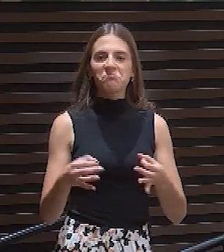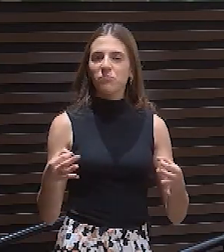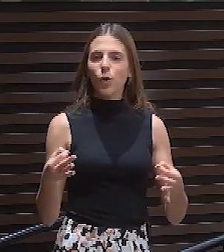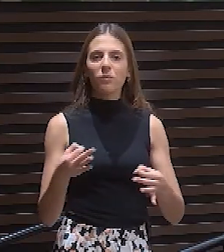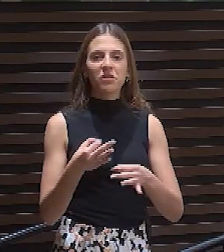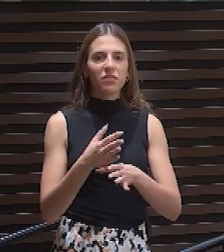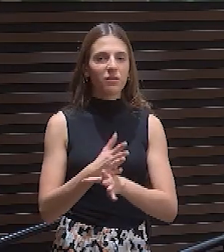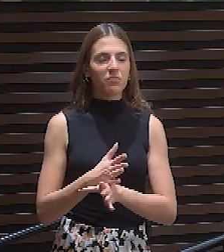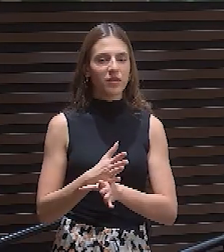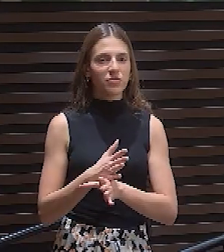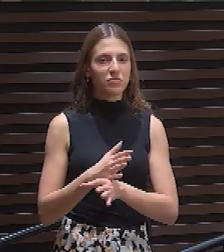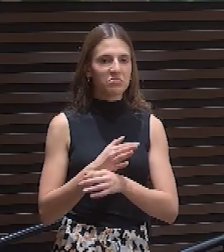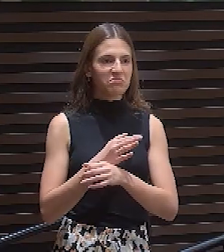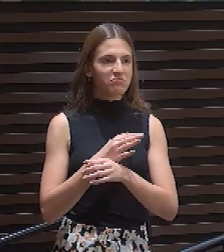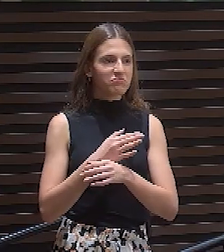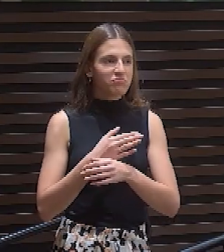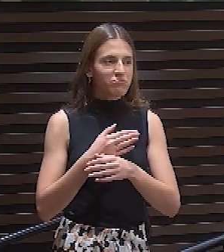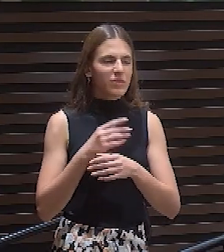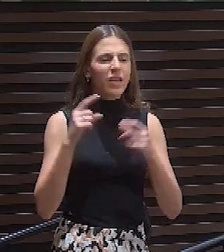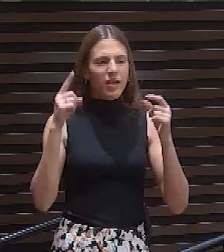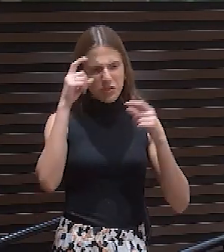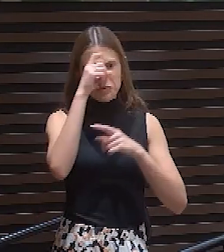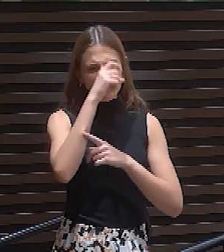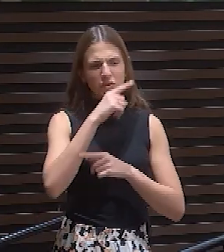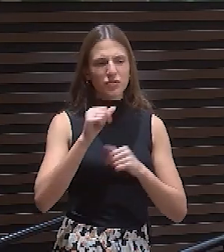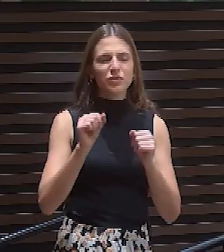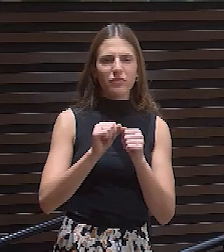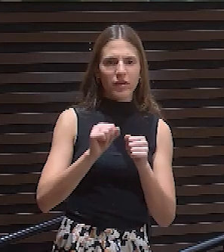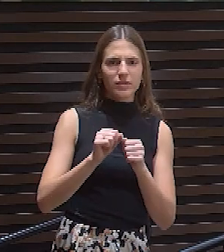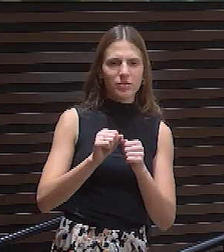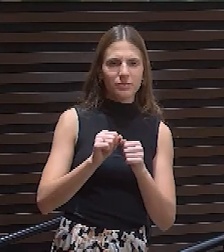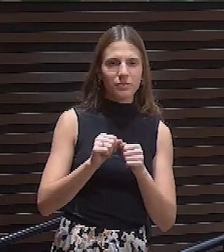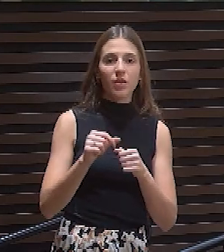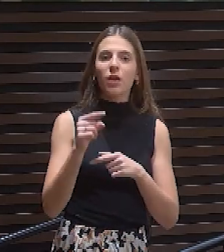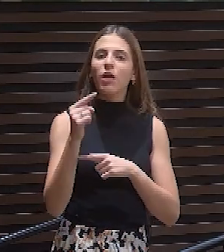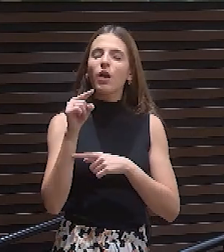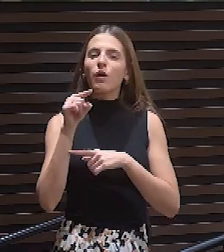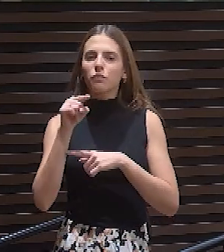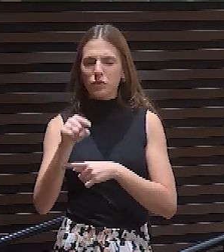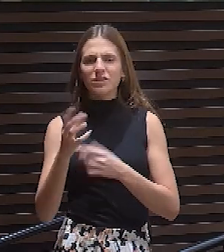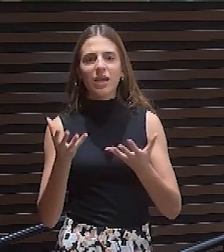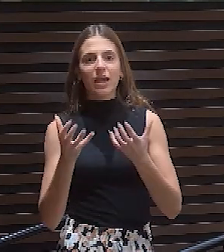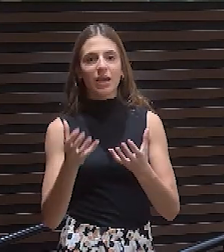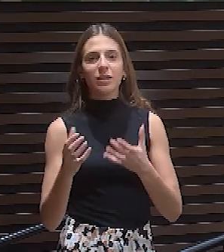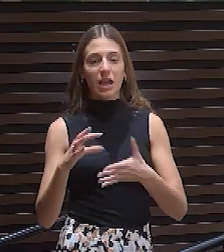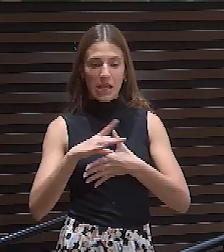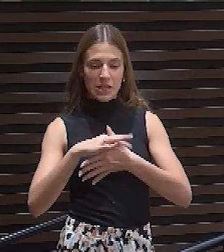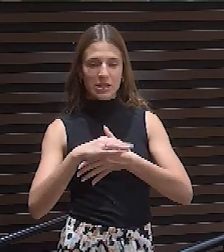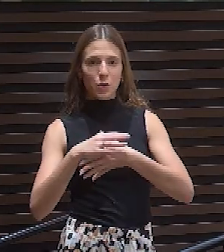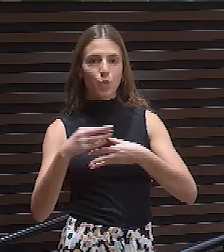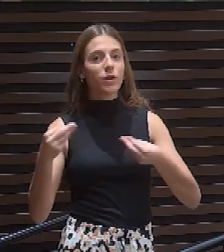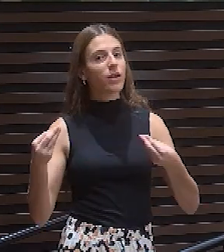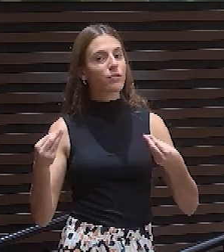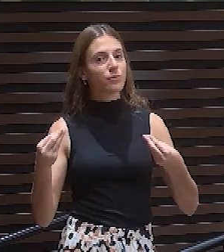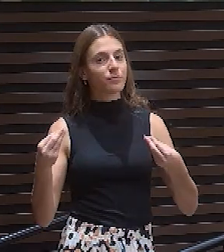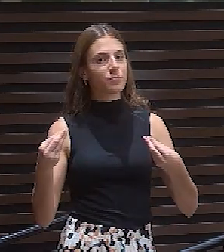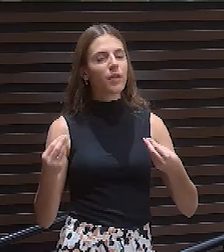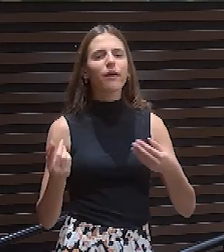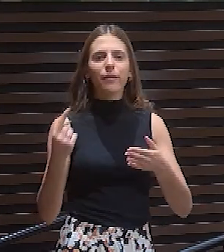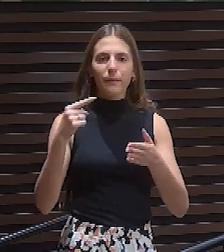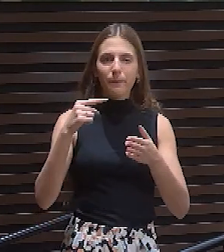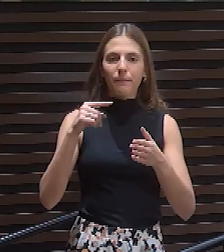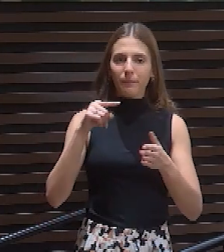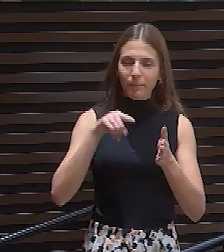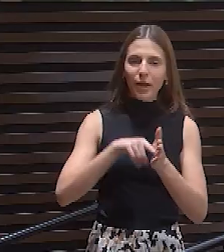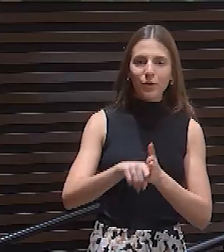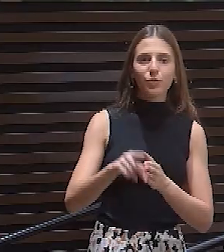completamente improvável de se fazer. Queres ser curado? Uma pergunta para um paralítico de 38 anos